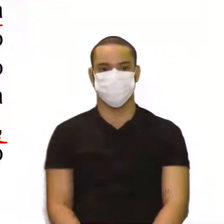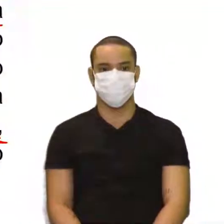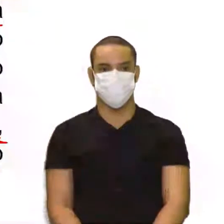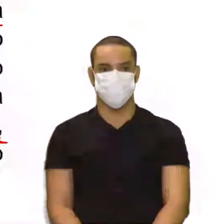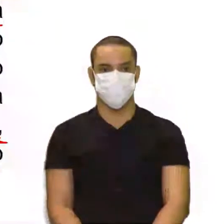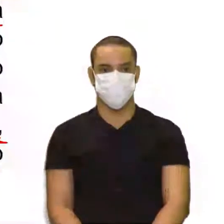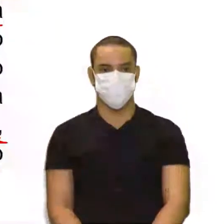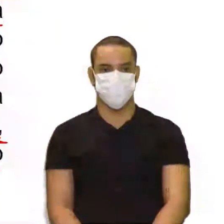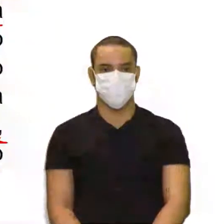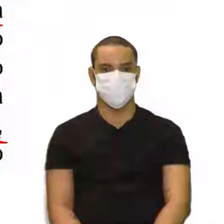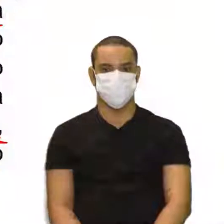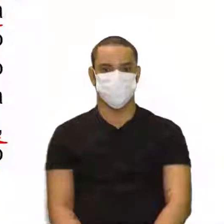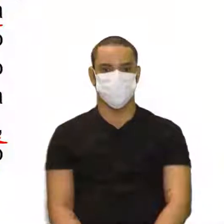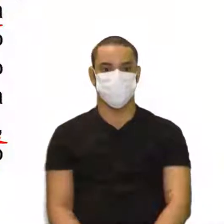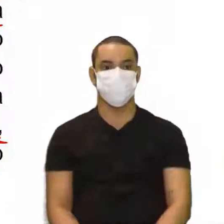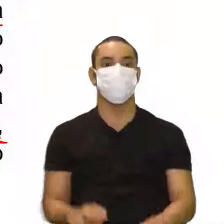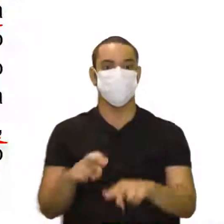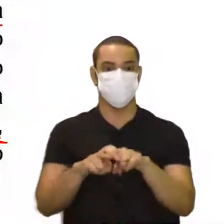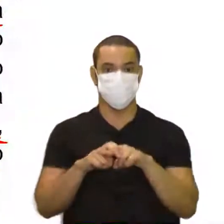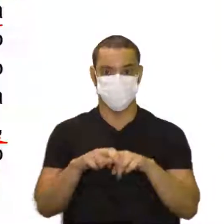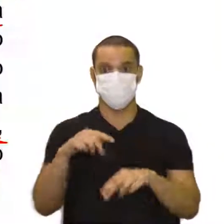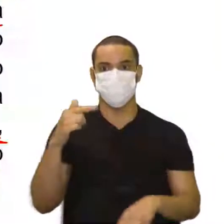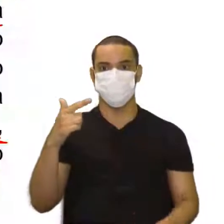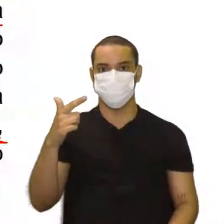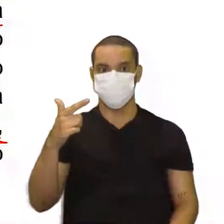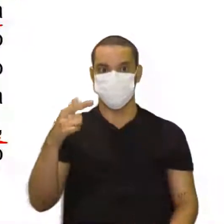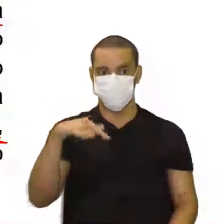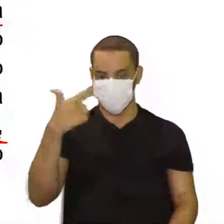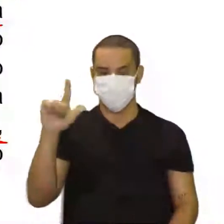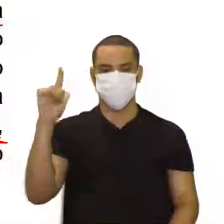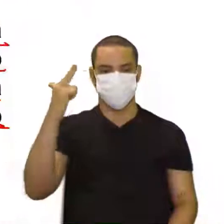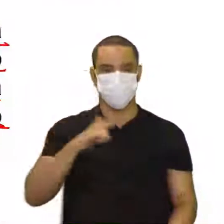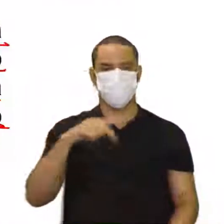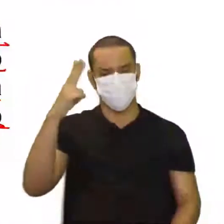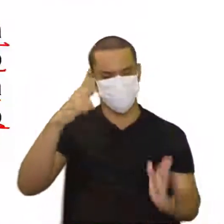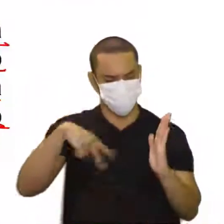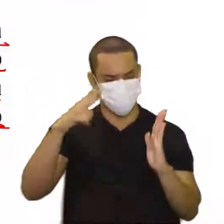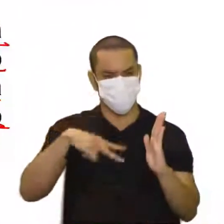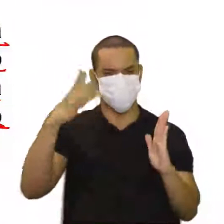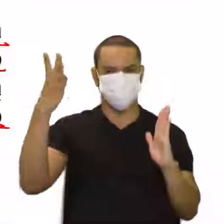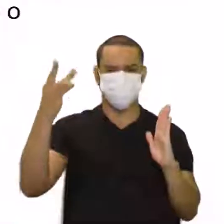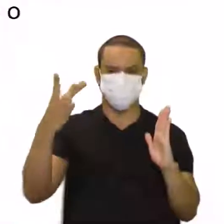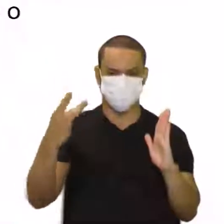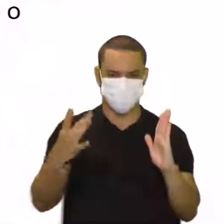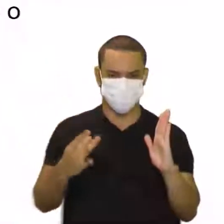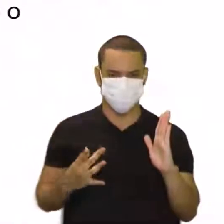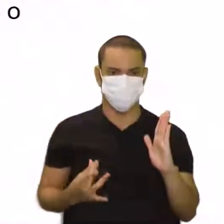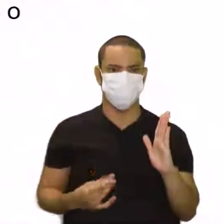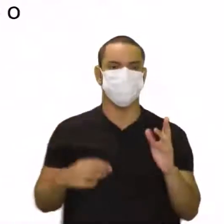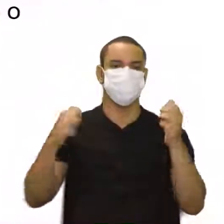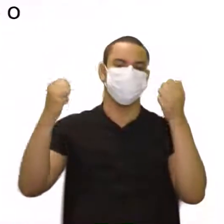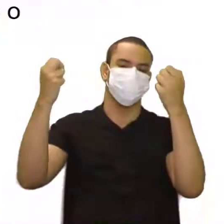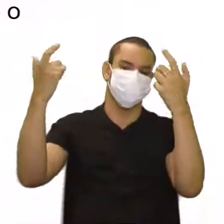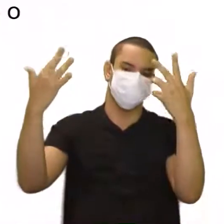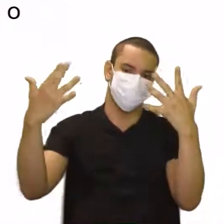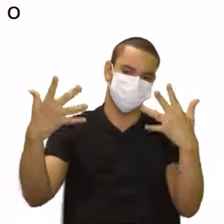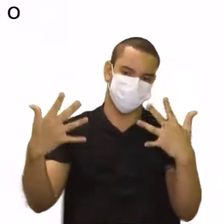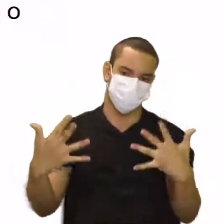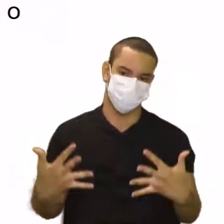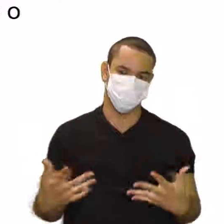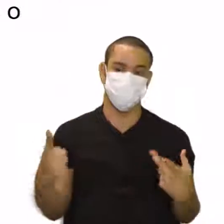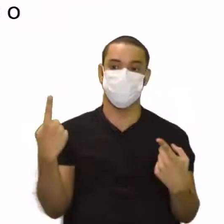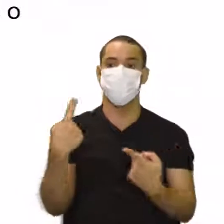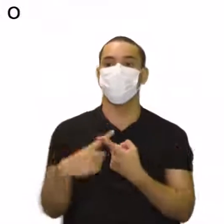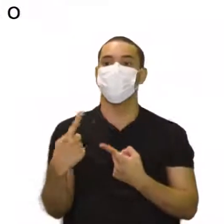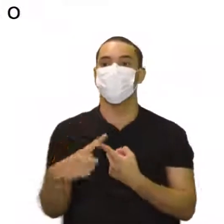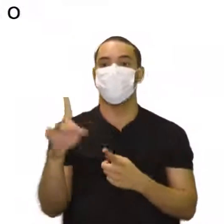entendido? Então, aí, peguem de novo depois essa questão, vale a pena ler, tá, pessoal? De novo aqui as explicações e ver o